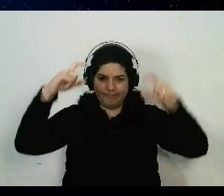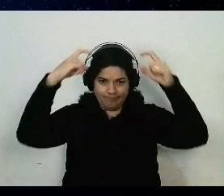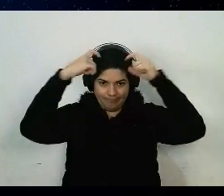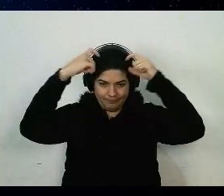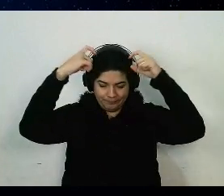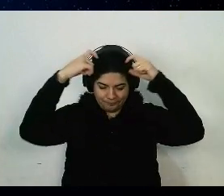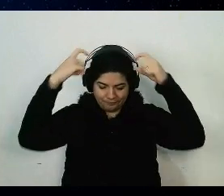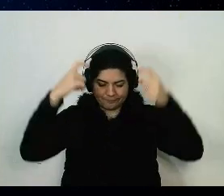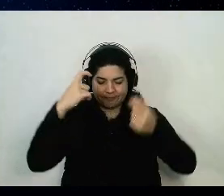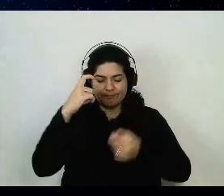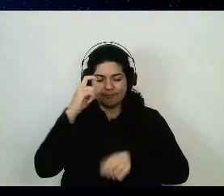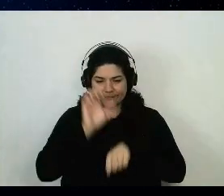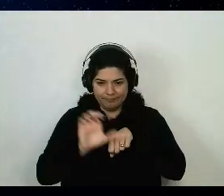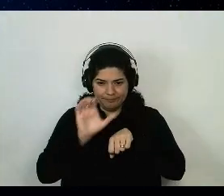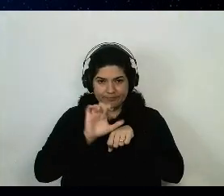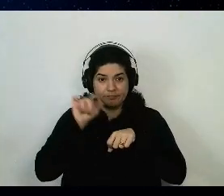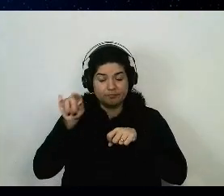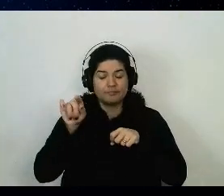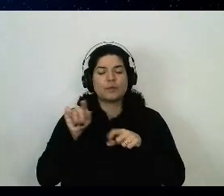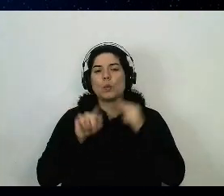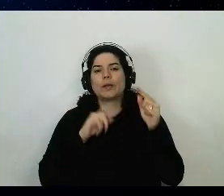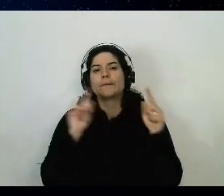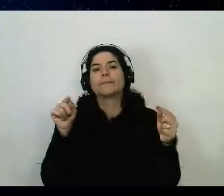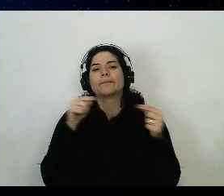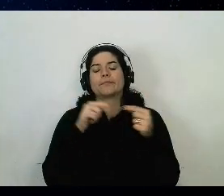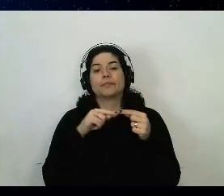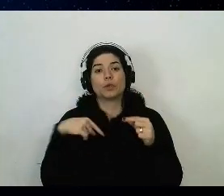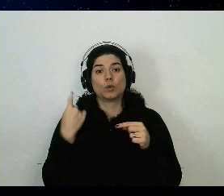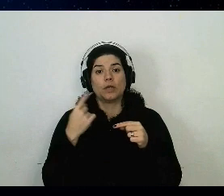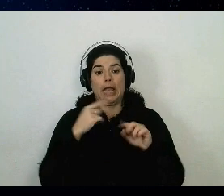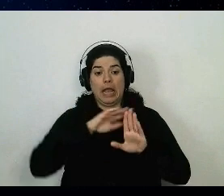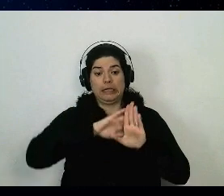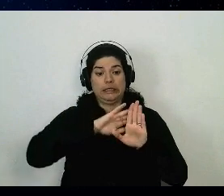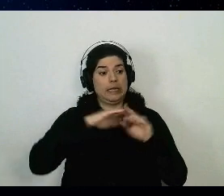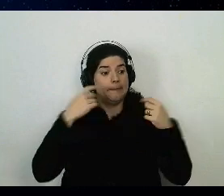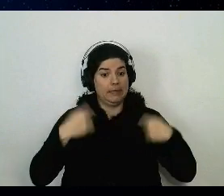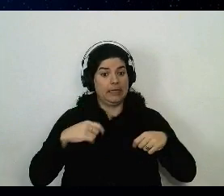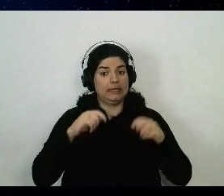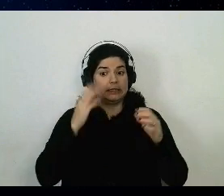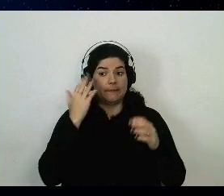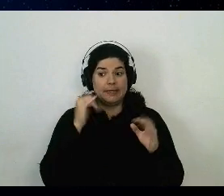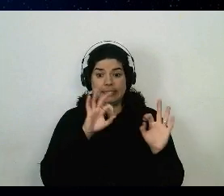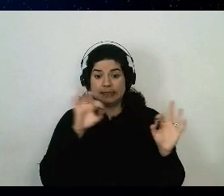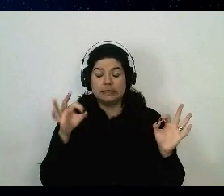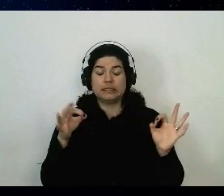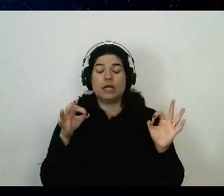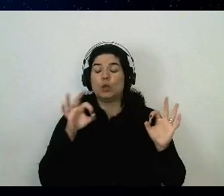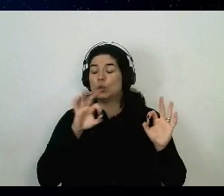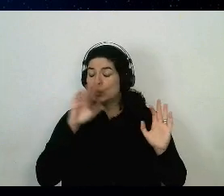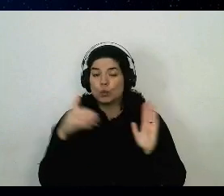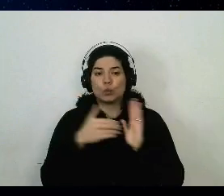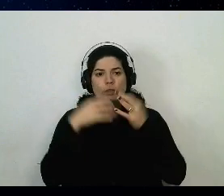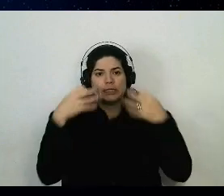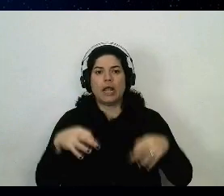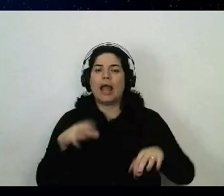e é muito no sentido de o nosso backstage ele precisa estar muito bem coberto. Existem falhas e muitas vezes a gente transparece em relação àquilo para o